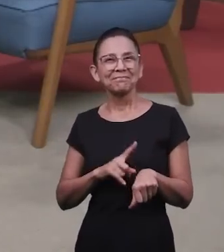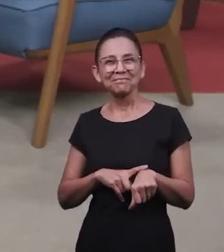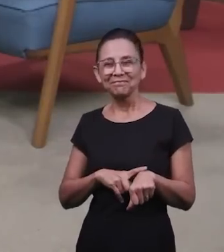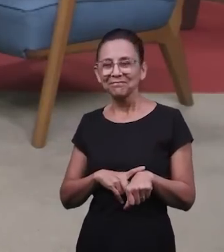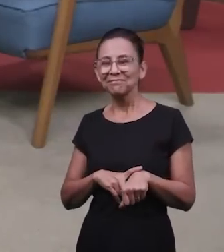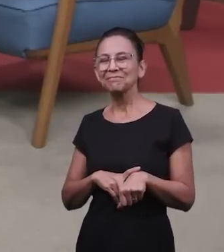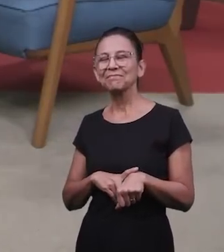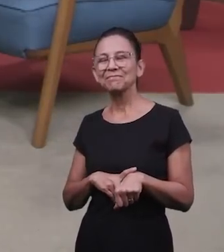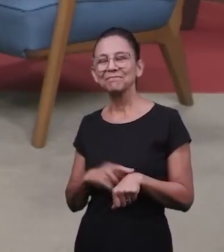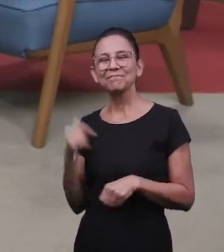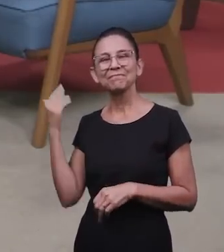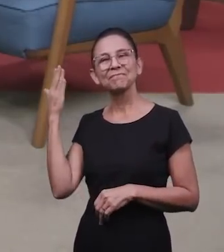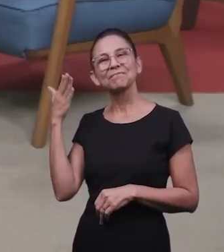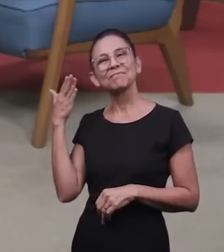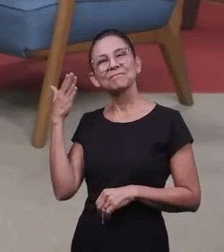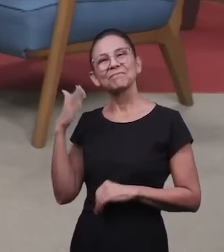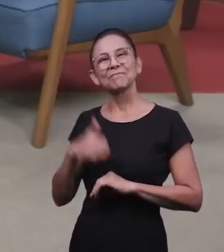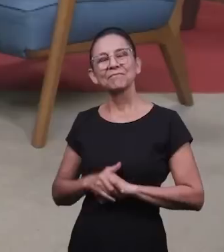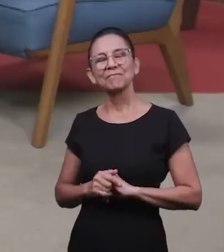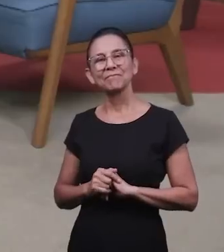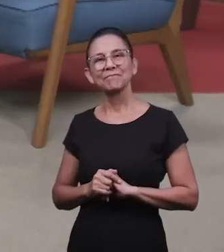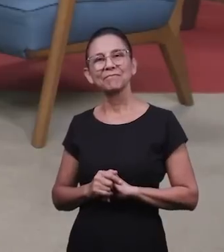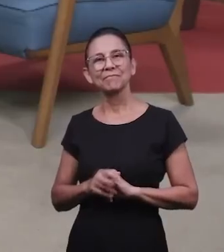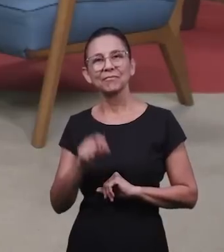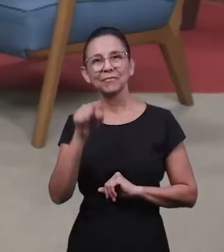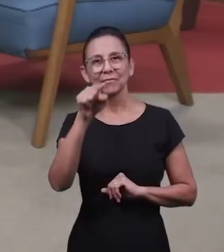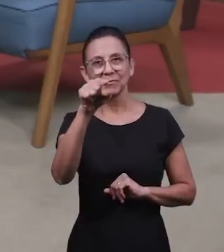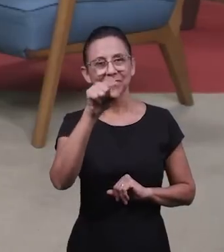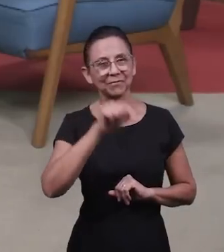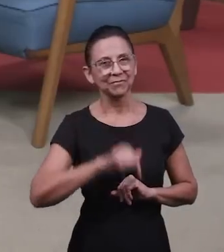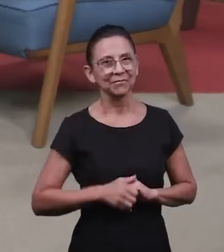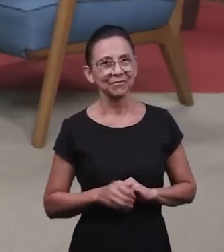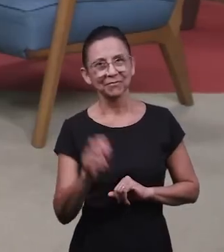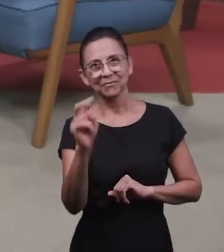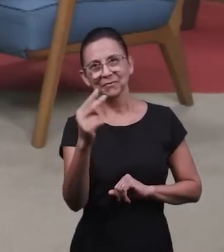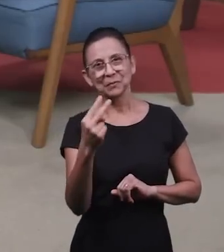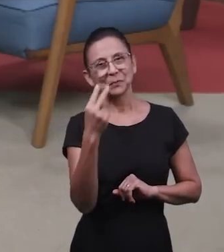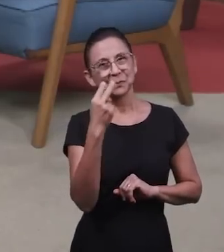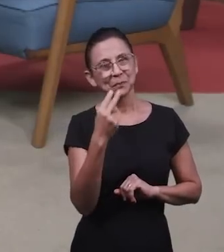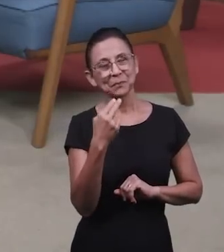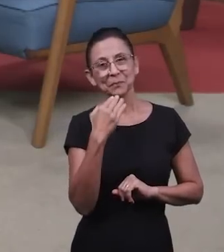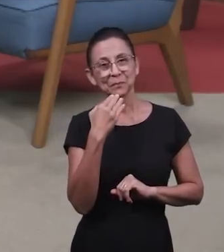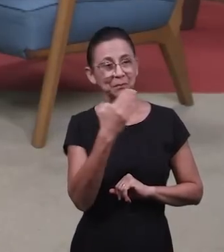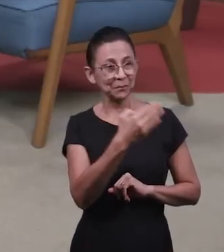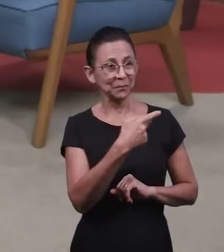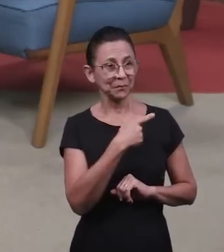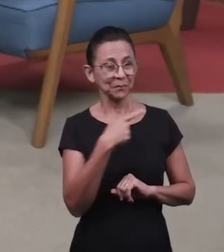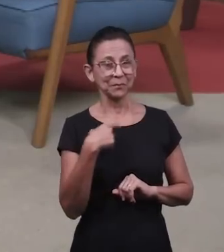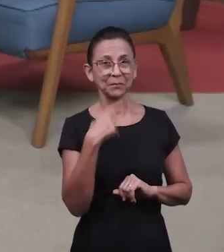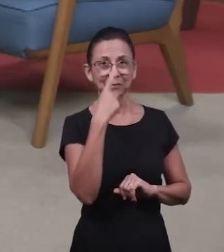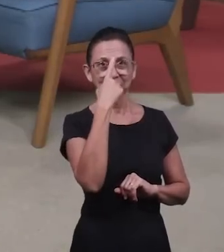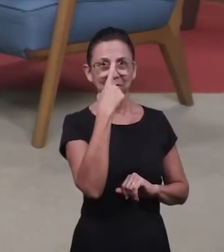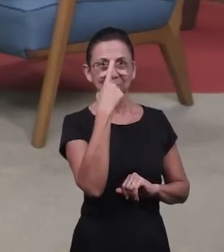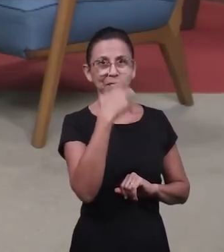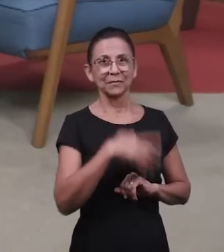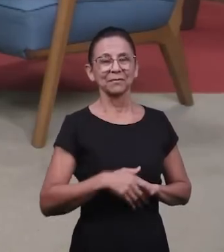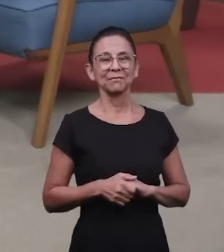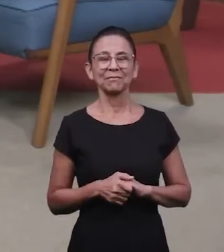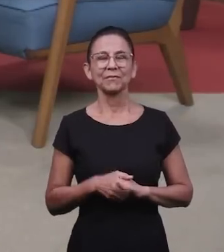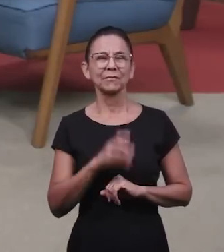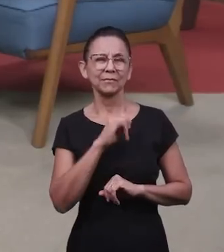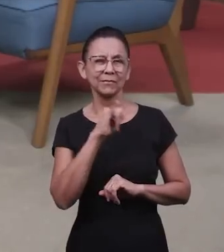o momento em que a gente tem uma mensagem direcionada a você que está nos assistindo. Eu vou pedir ao pastor